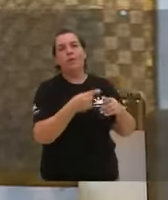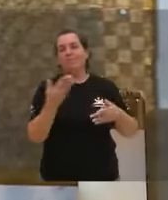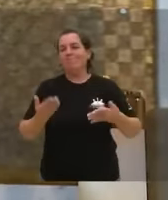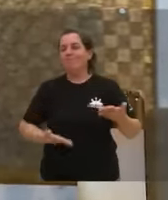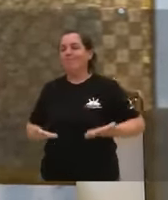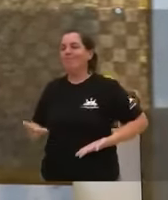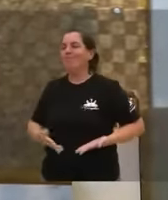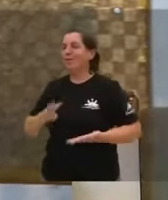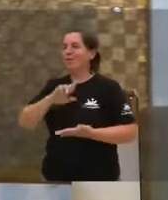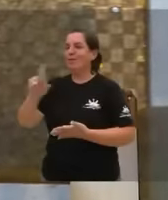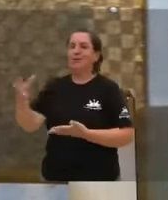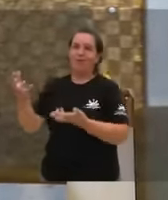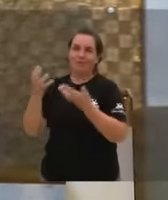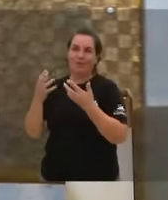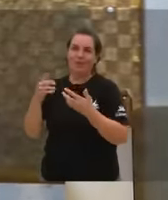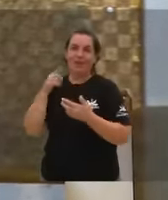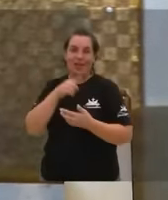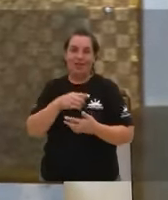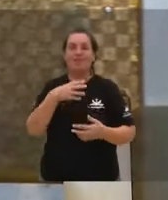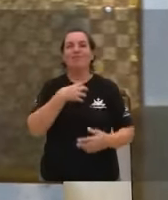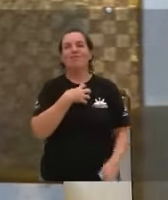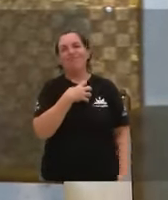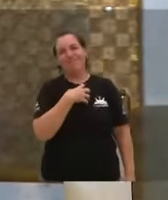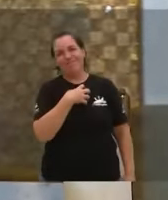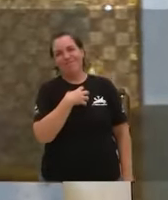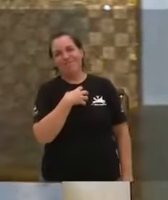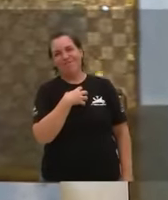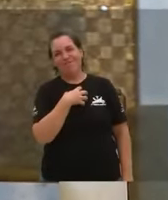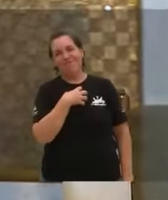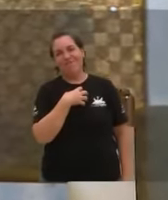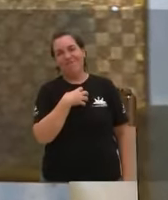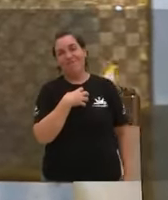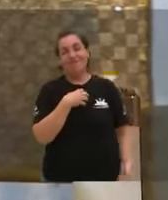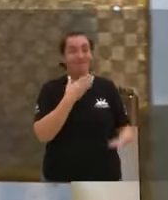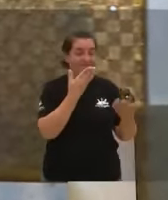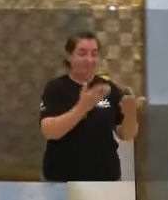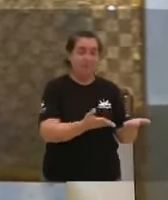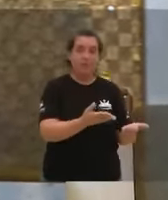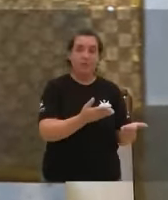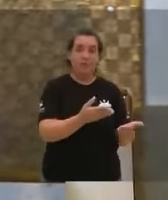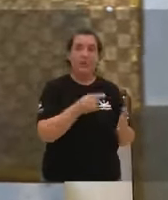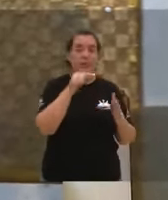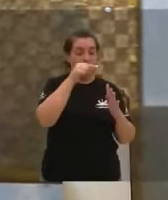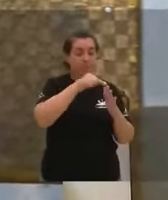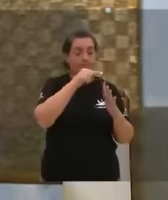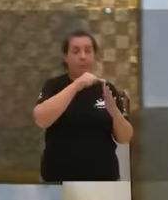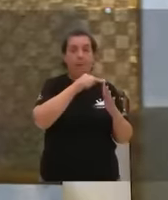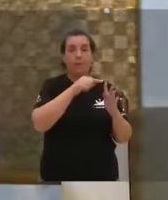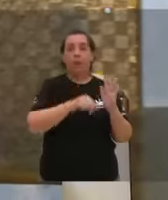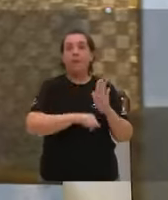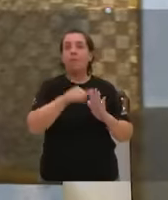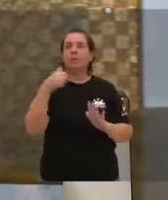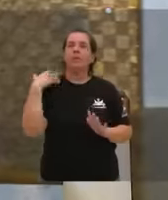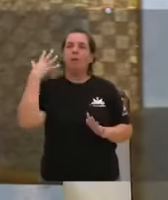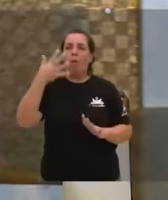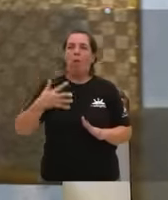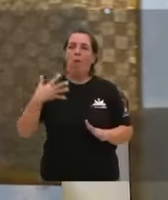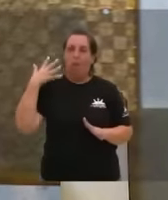Senhor. Esse é o gesto. E este é o ponto nesta minha primeira pregação.